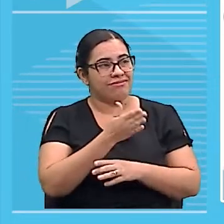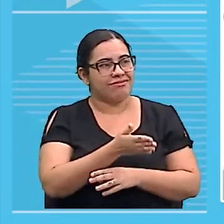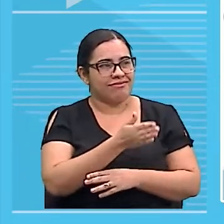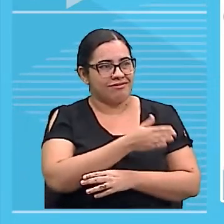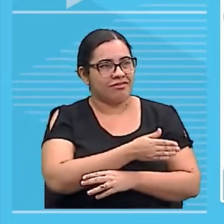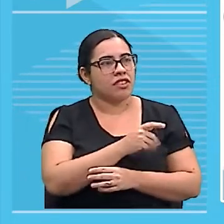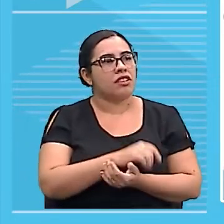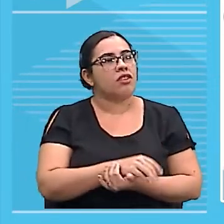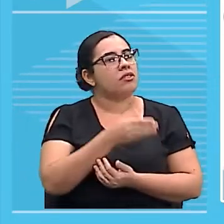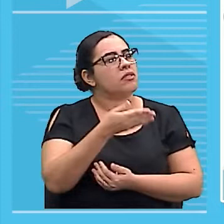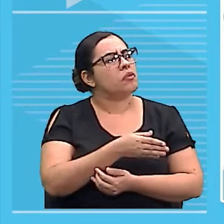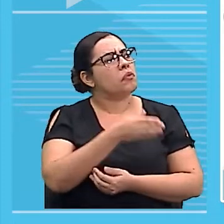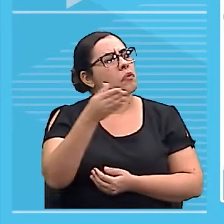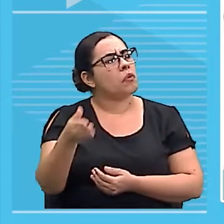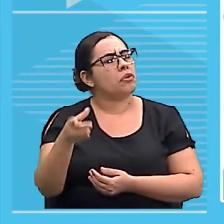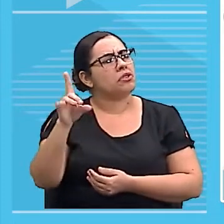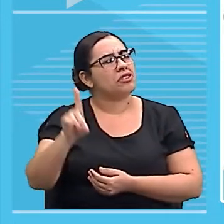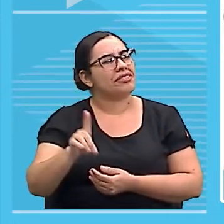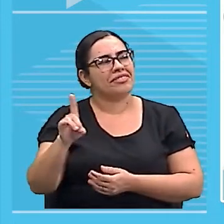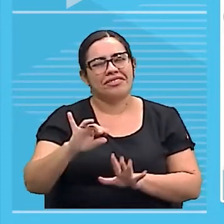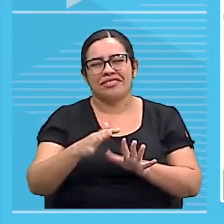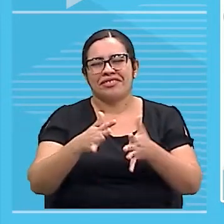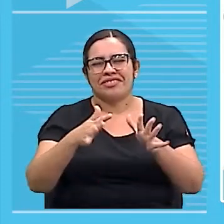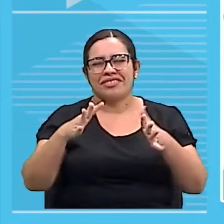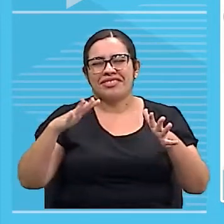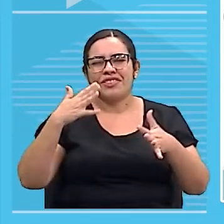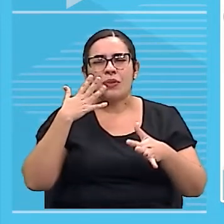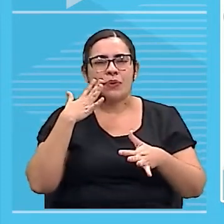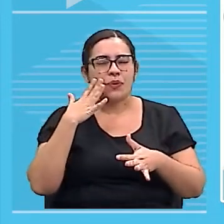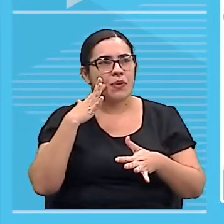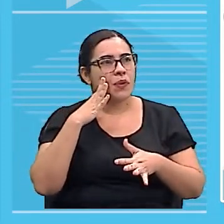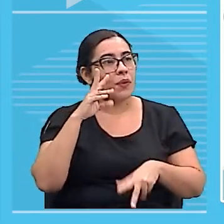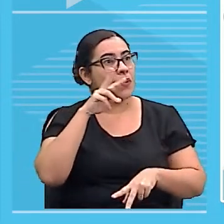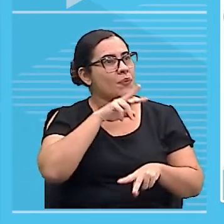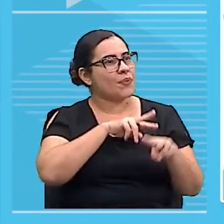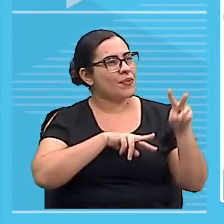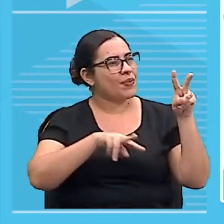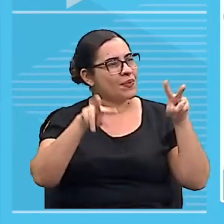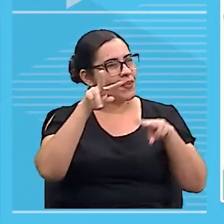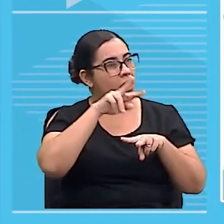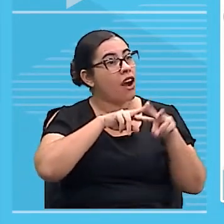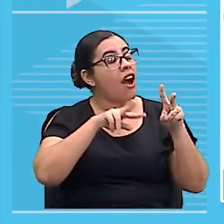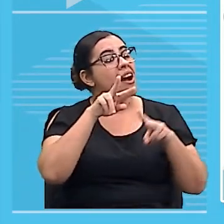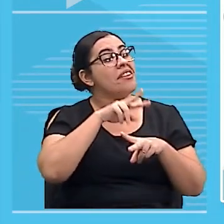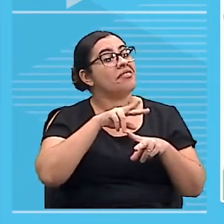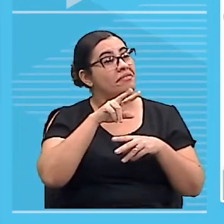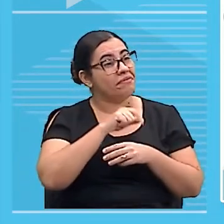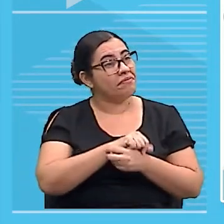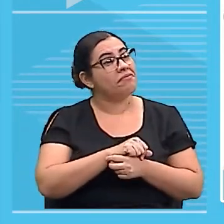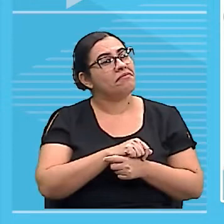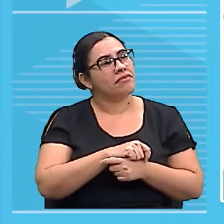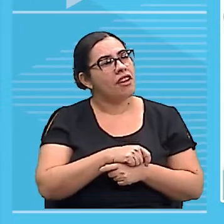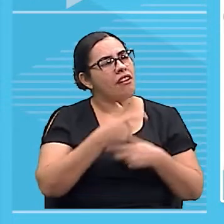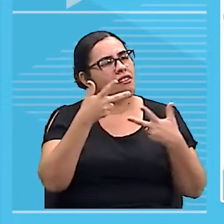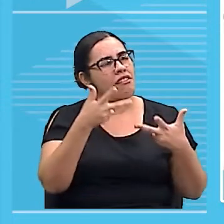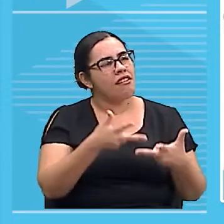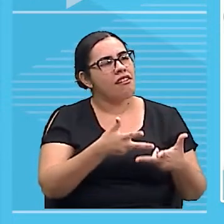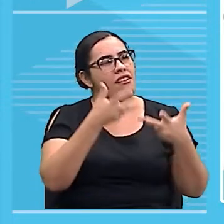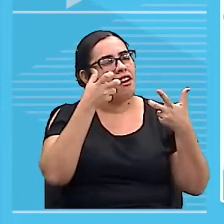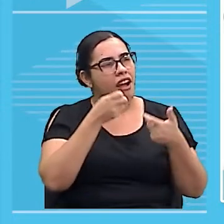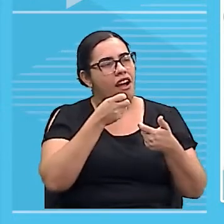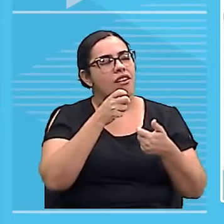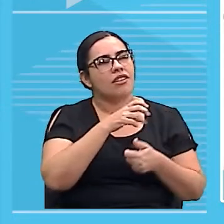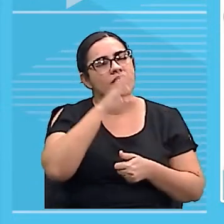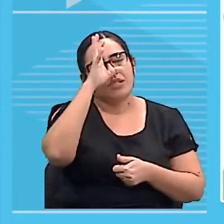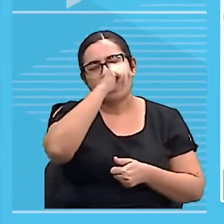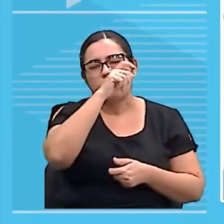esquerda e na direita eu trouxe algo mais visual algo que você vai perceber